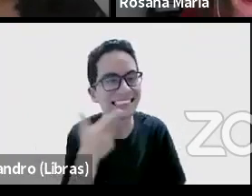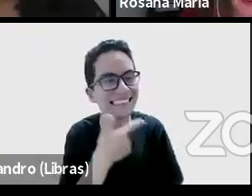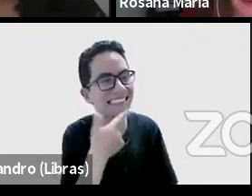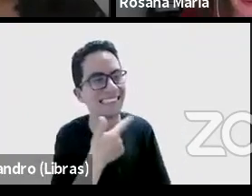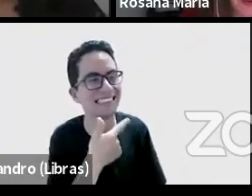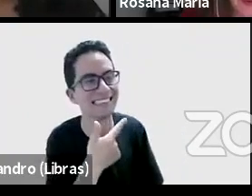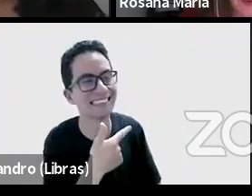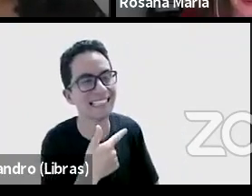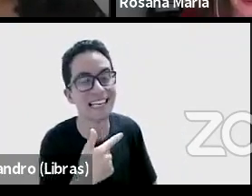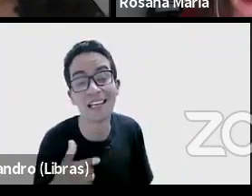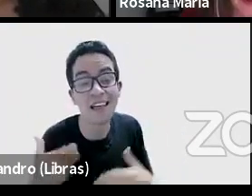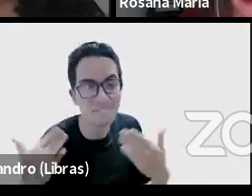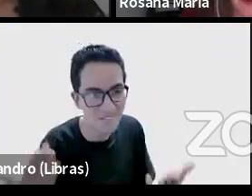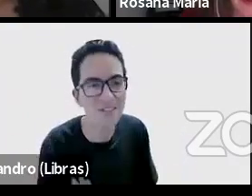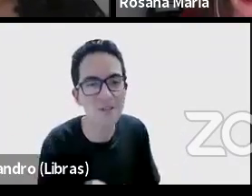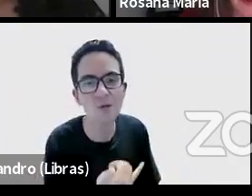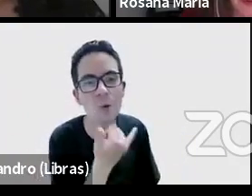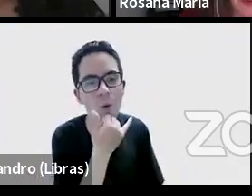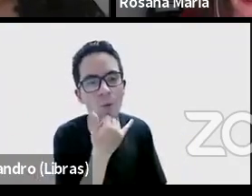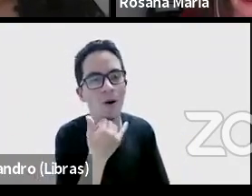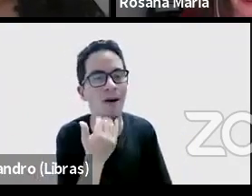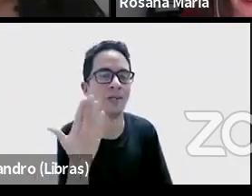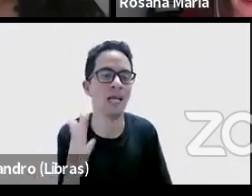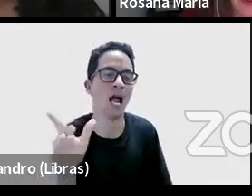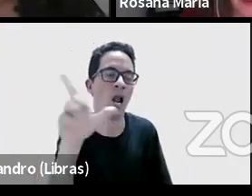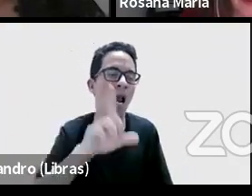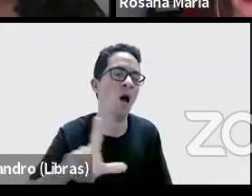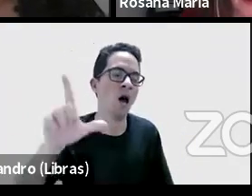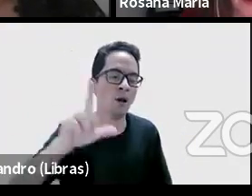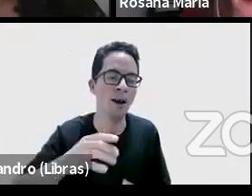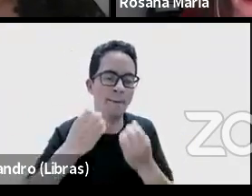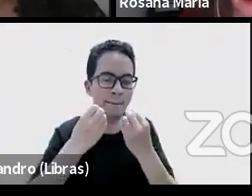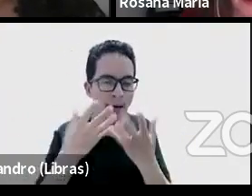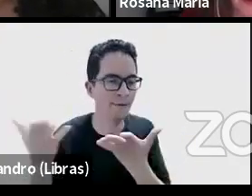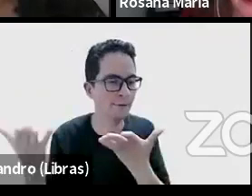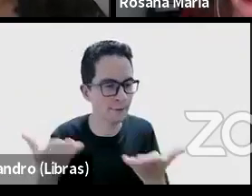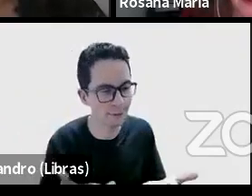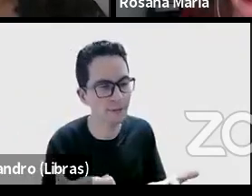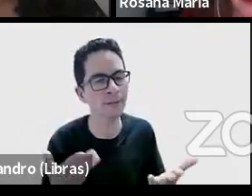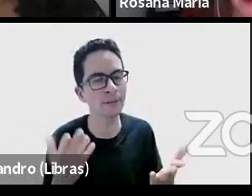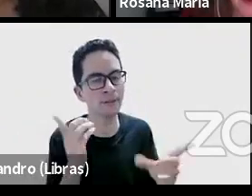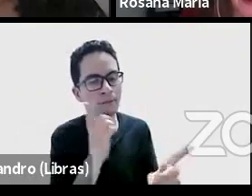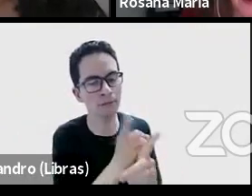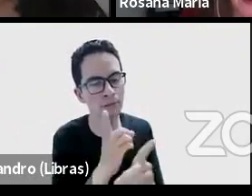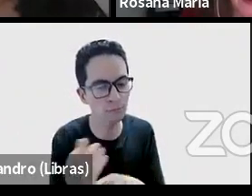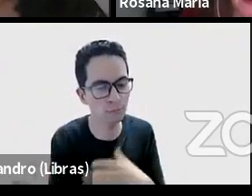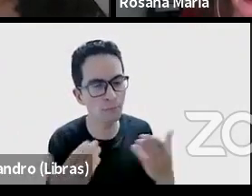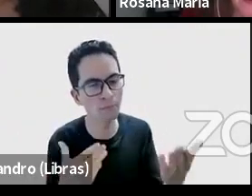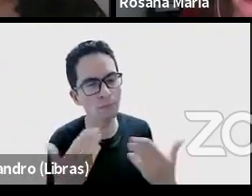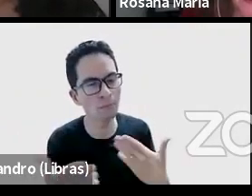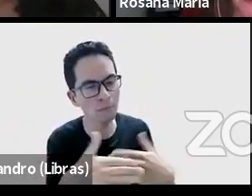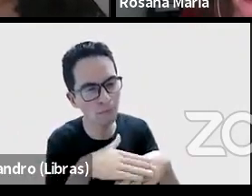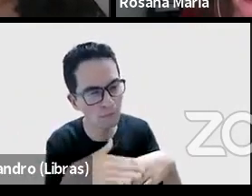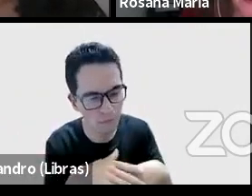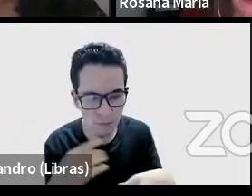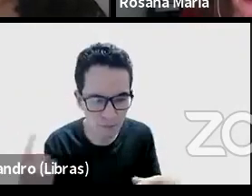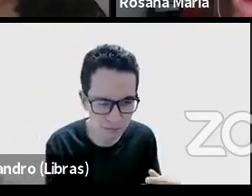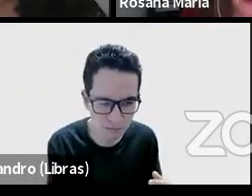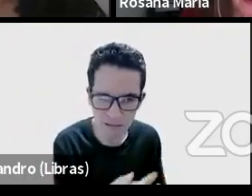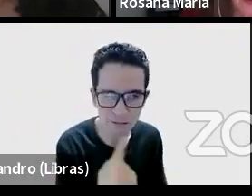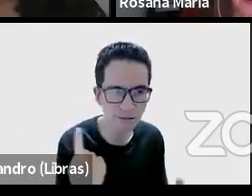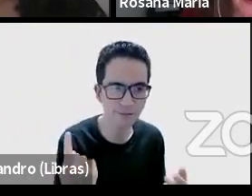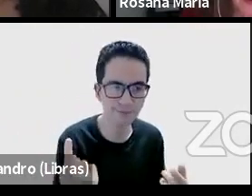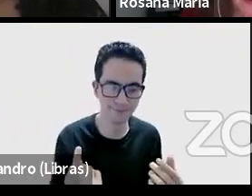Mas, enfim, você fique, né, claro, super bem-vindo em todos os nossos encontros, para trabalhar com a gente, conversar com a gente.